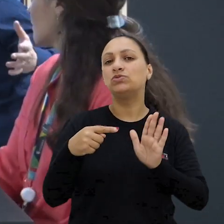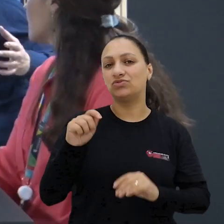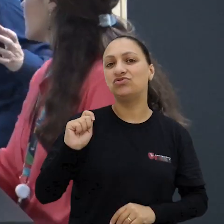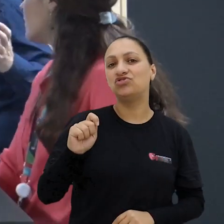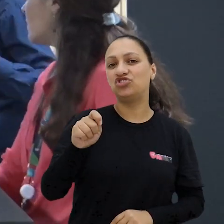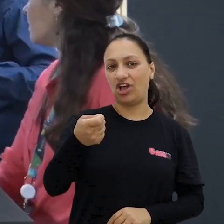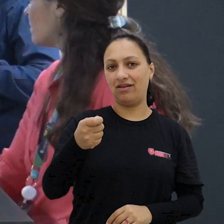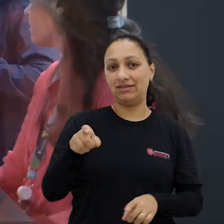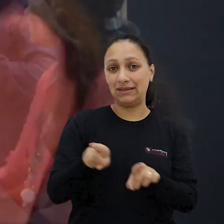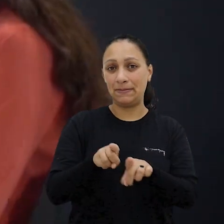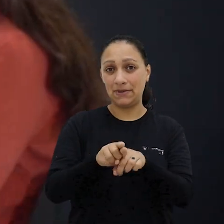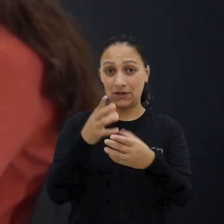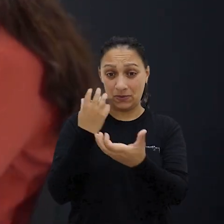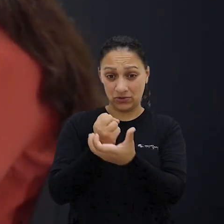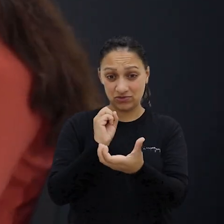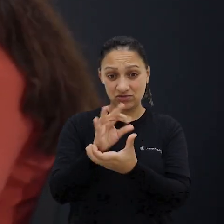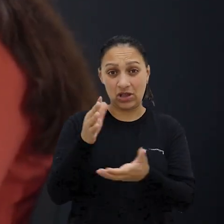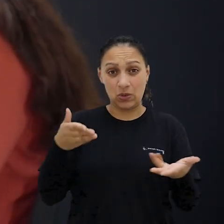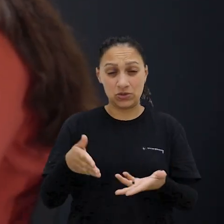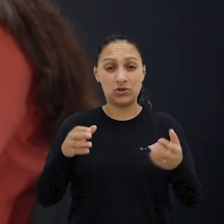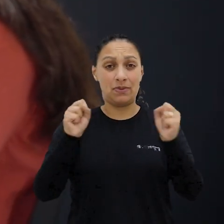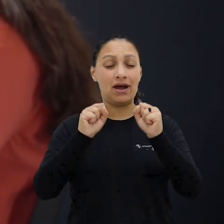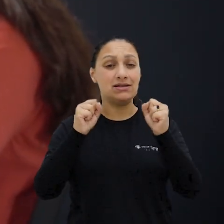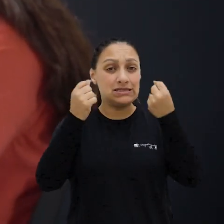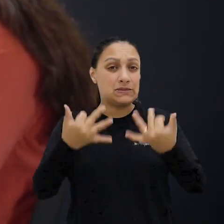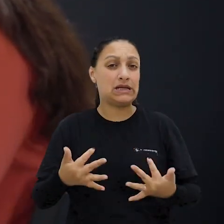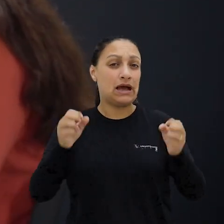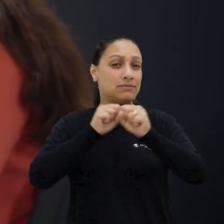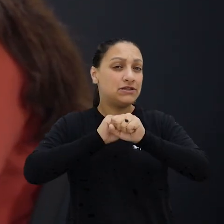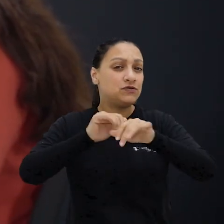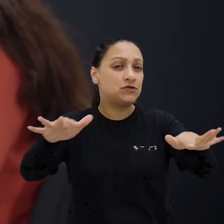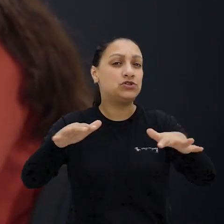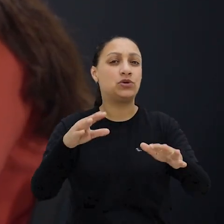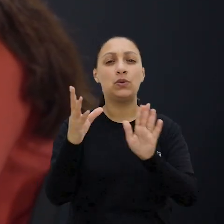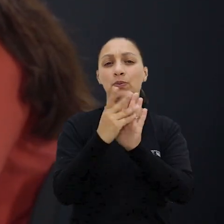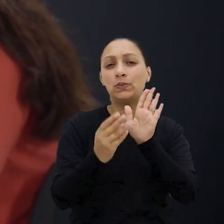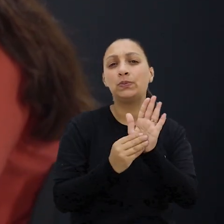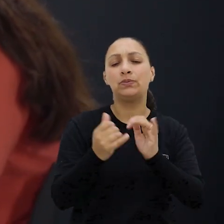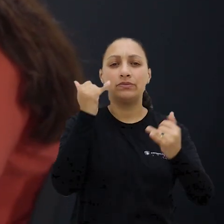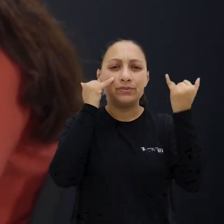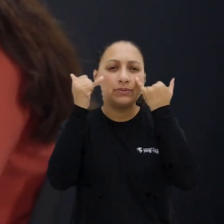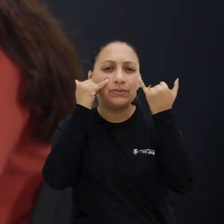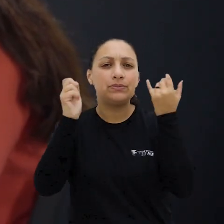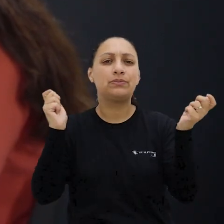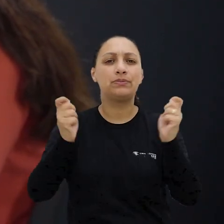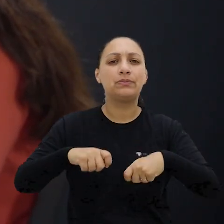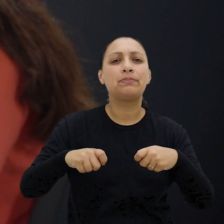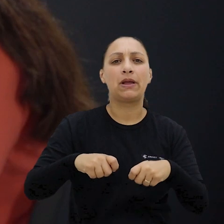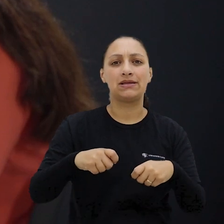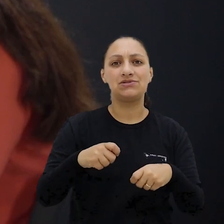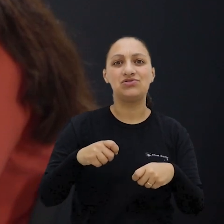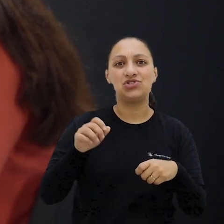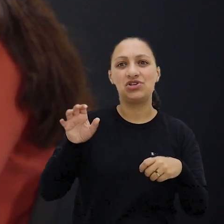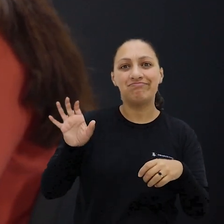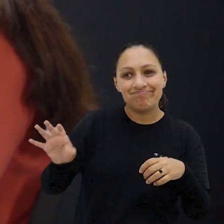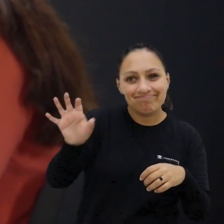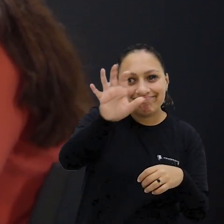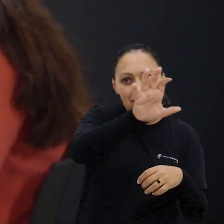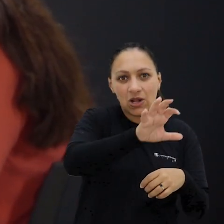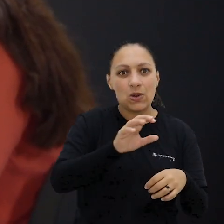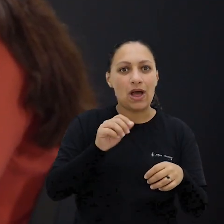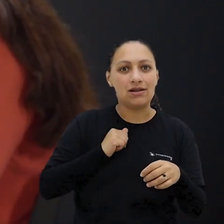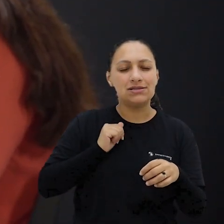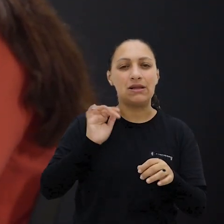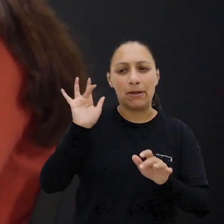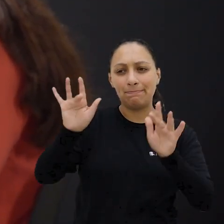podcast hoje, de fato, Sim. e poder difundir esse conteúdo, essa informação, para que a gente possa atingir outras bolhas. E